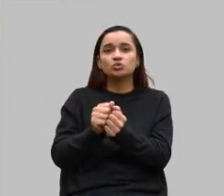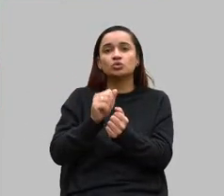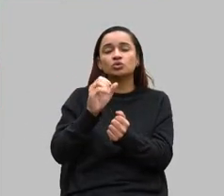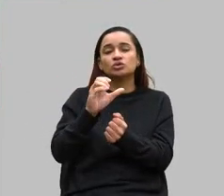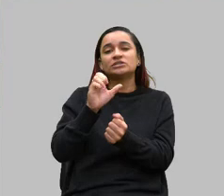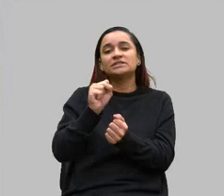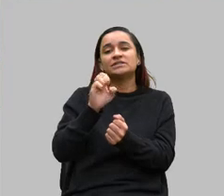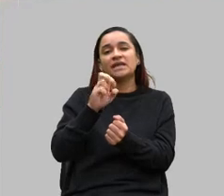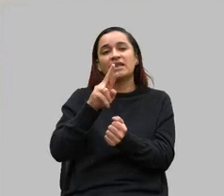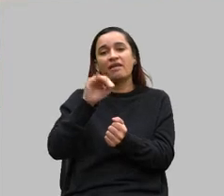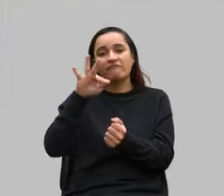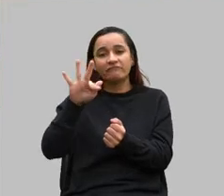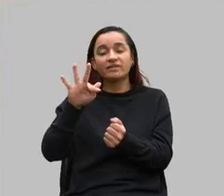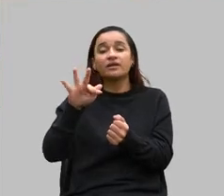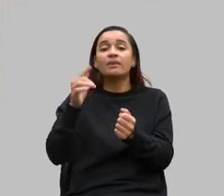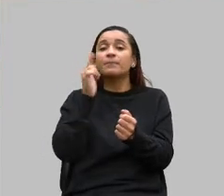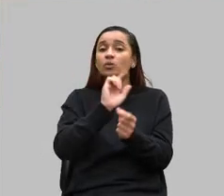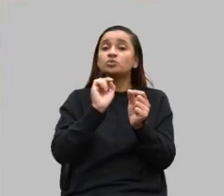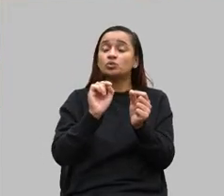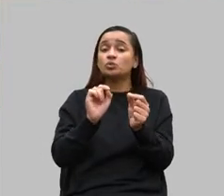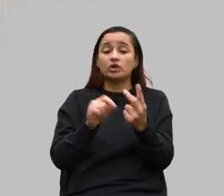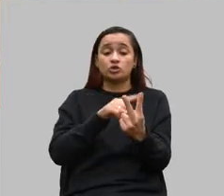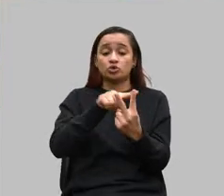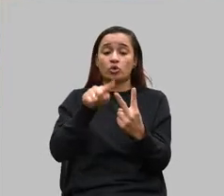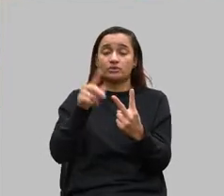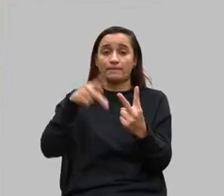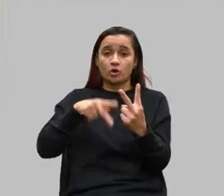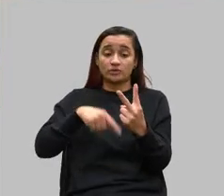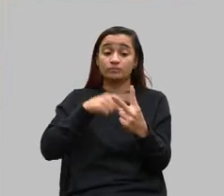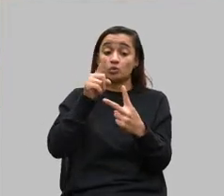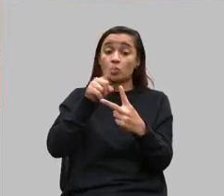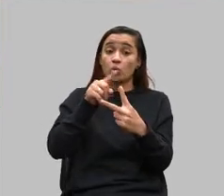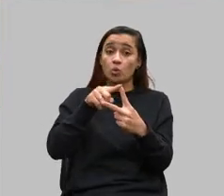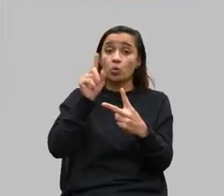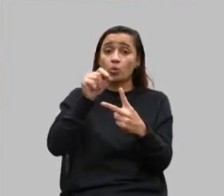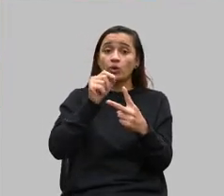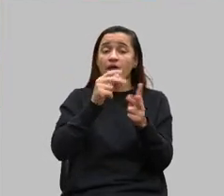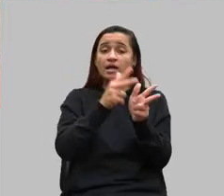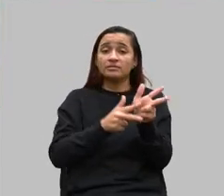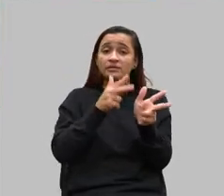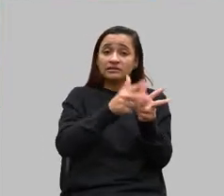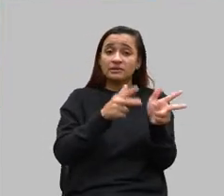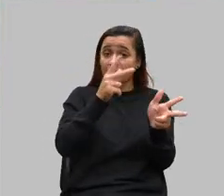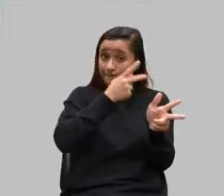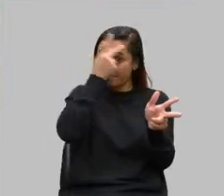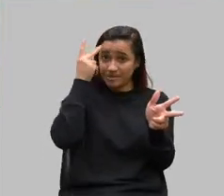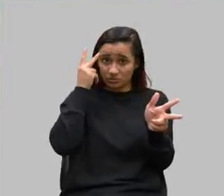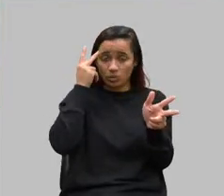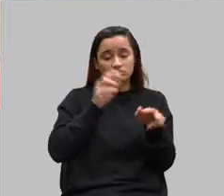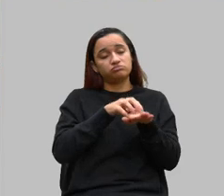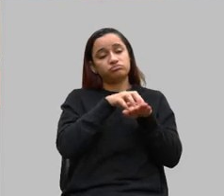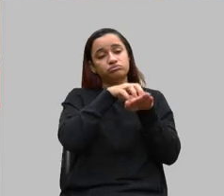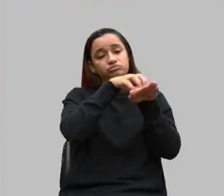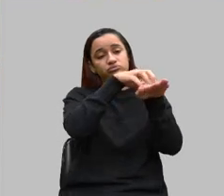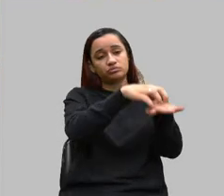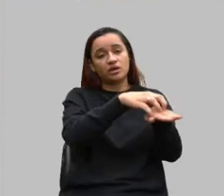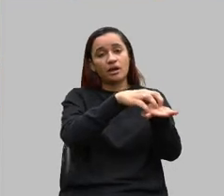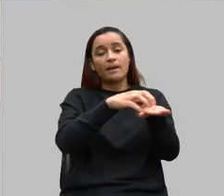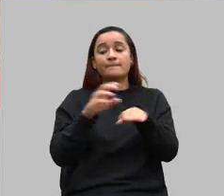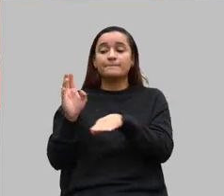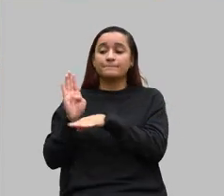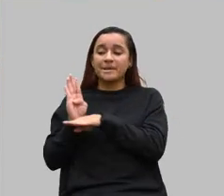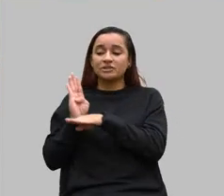por dois grandes projetos um é o trem de passageiros ou trem de Subúrbio resgatando a linha que liga Betim